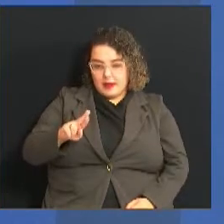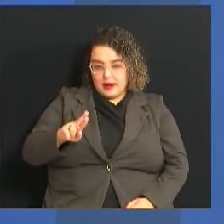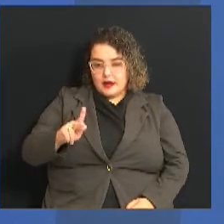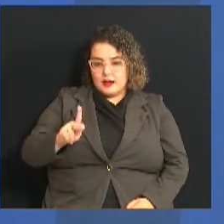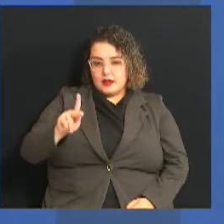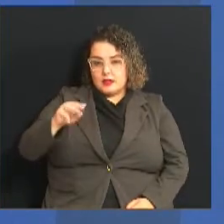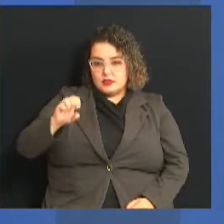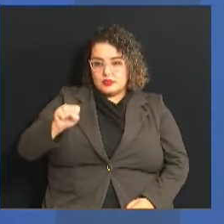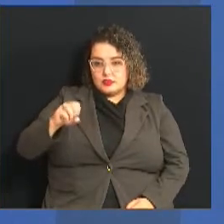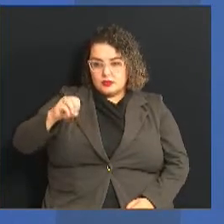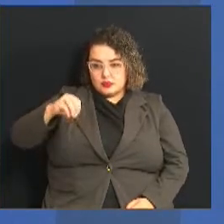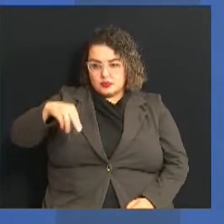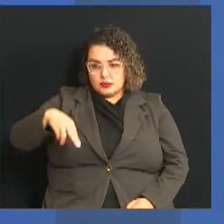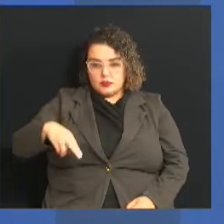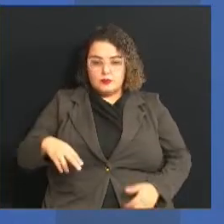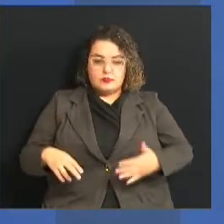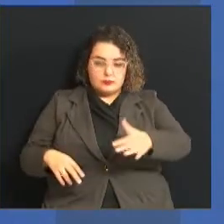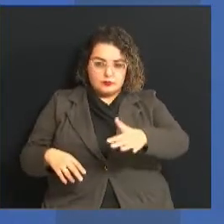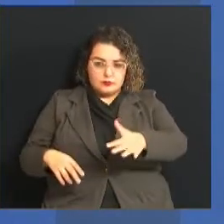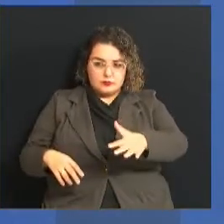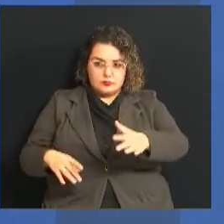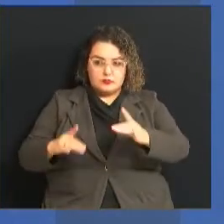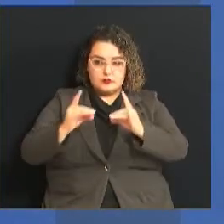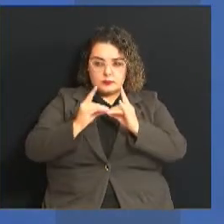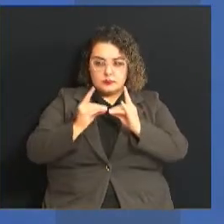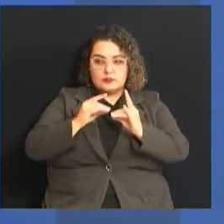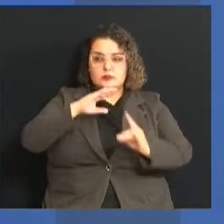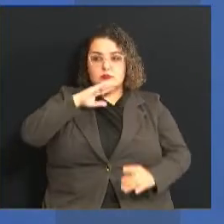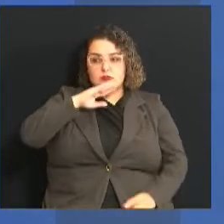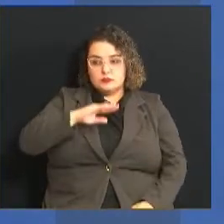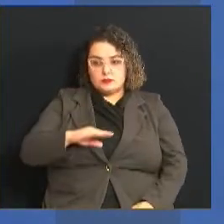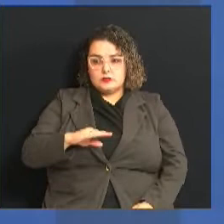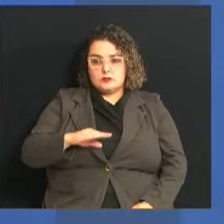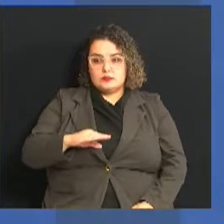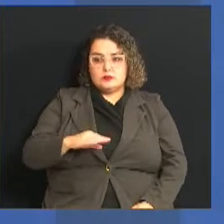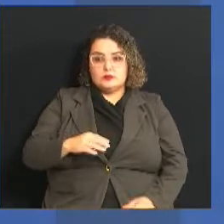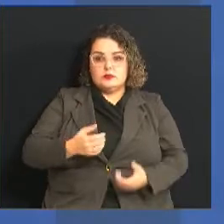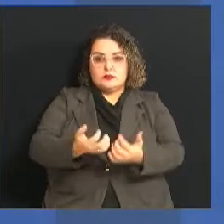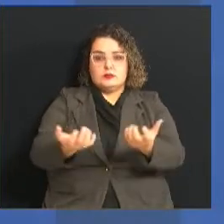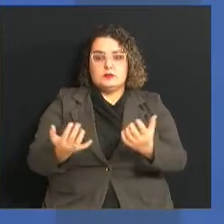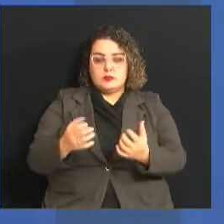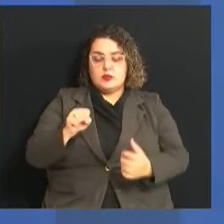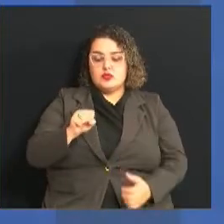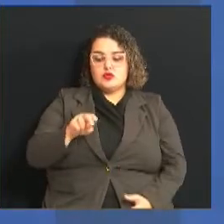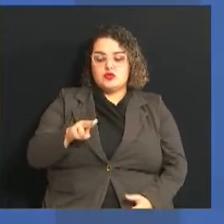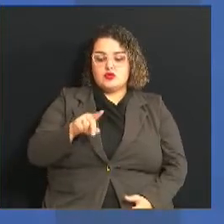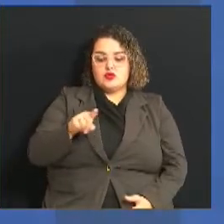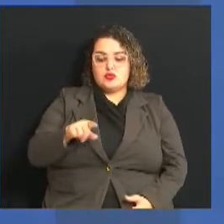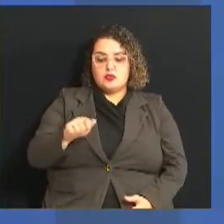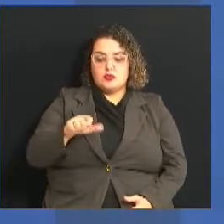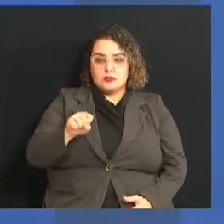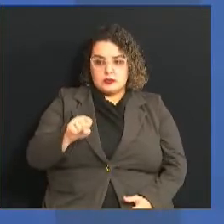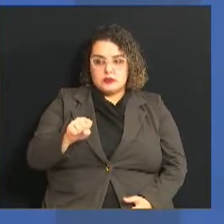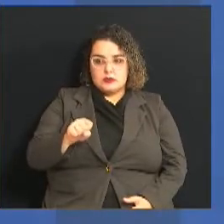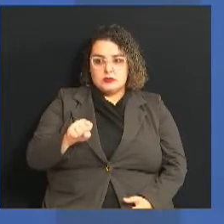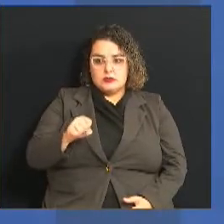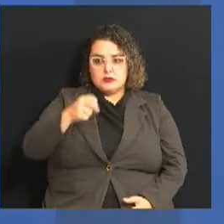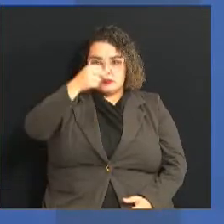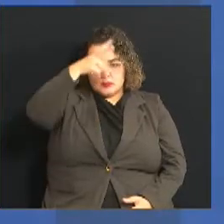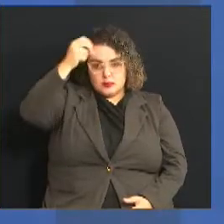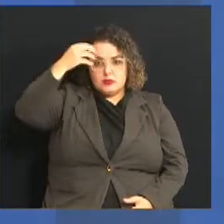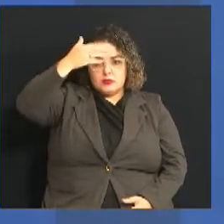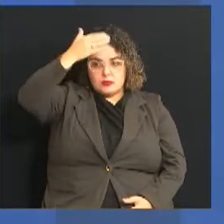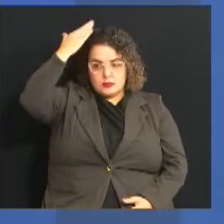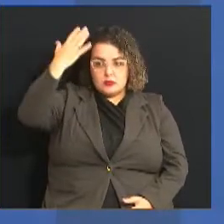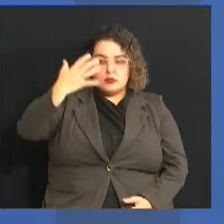o sepultamento está previsto para esta tarde ainda no Cemitério de Souzas. O prefeito Dário Saad